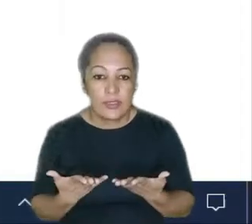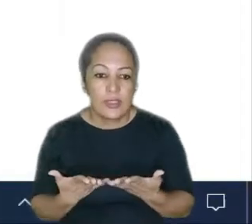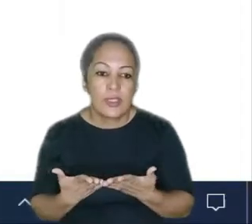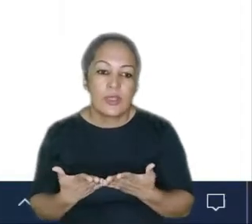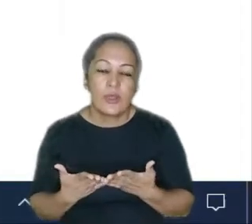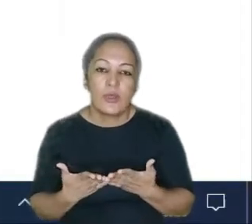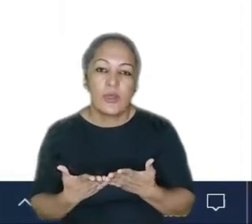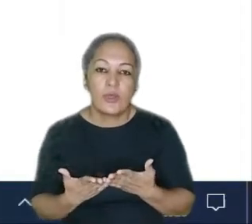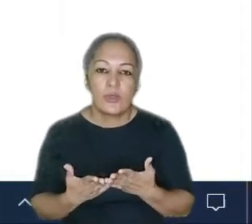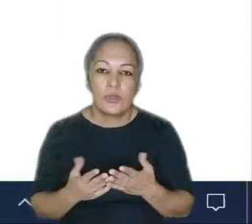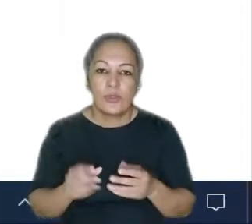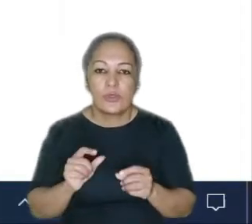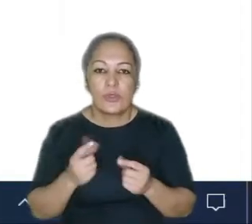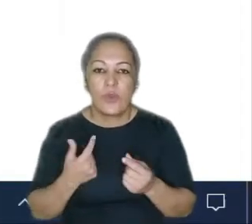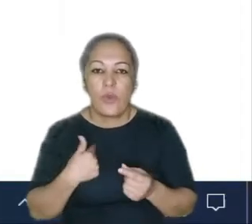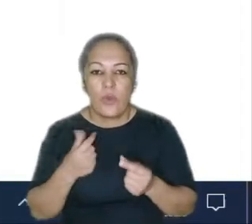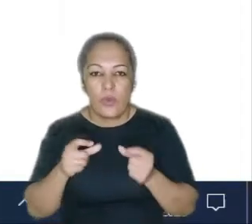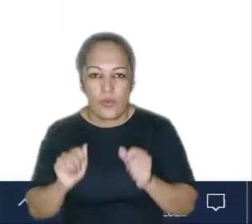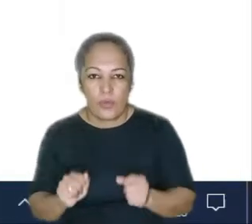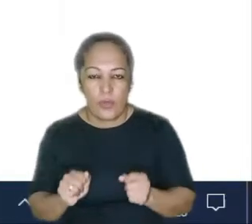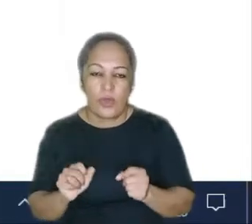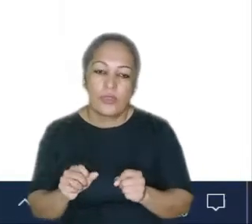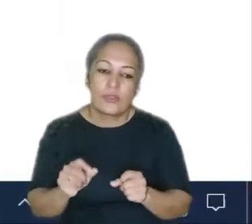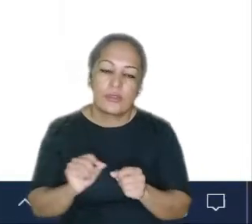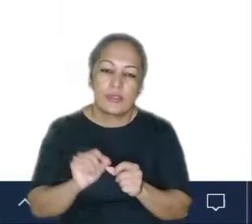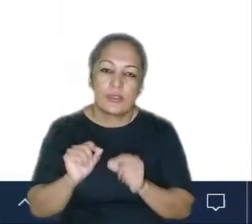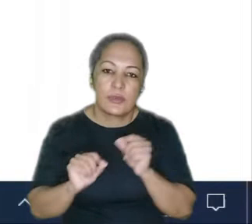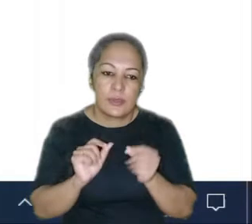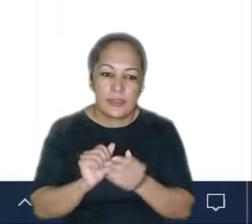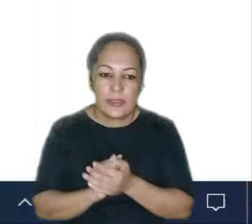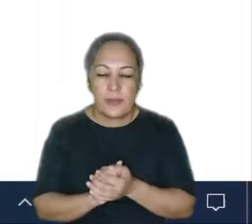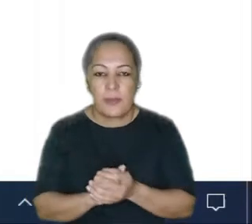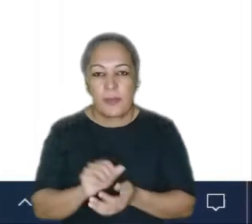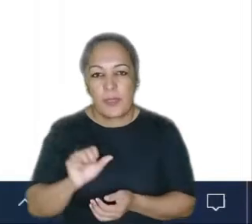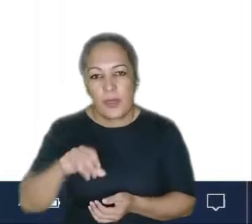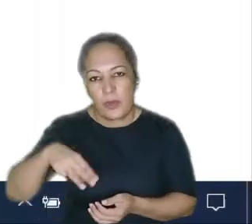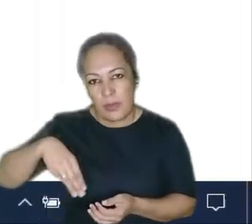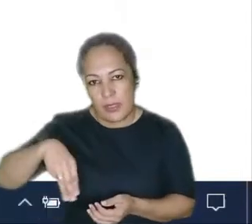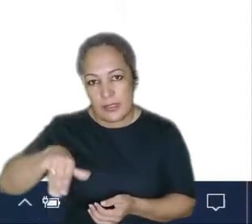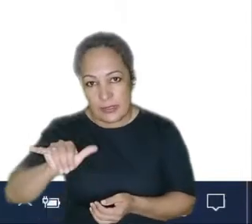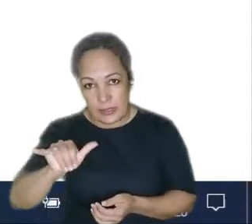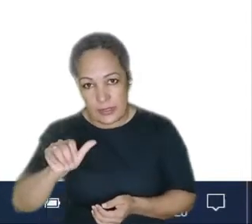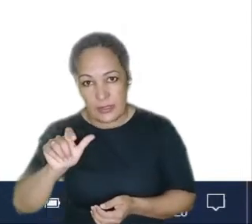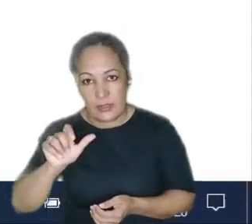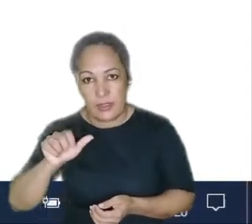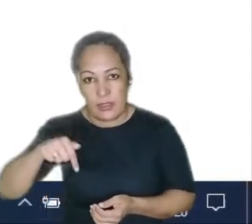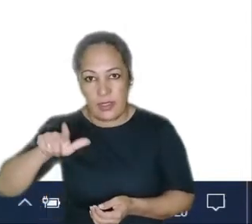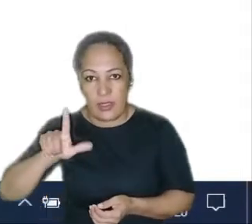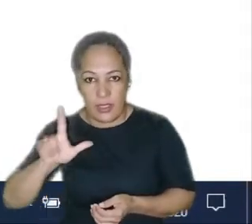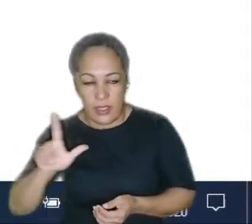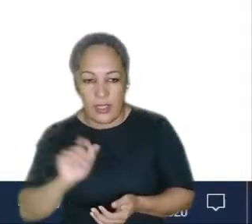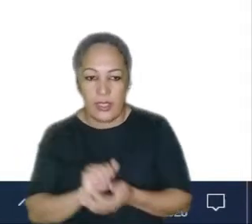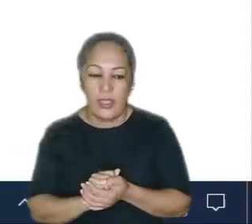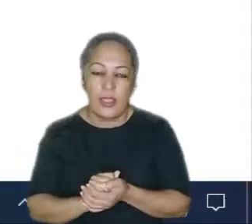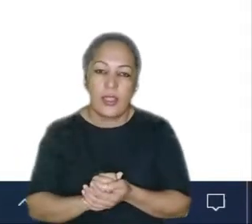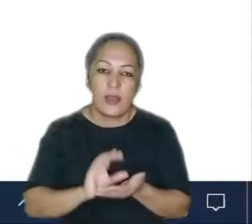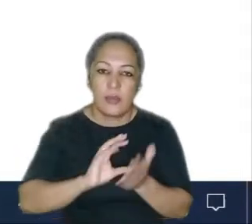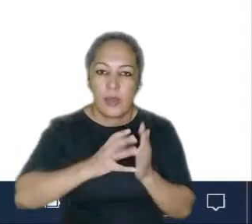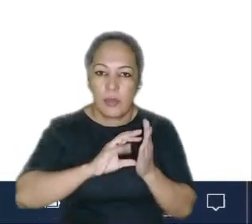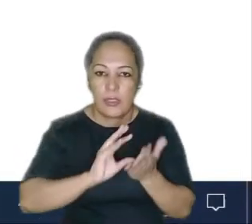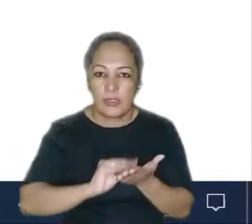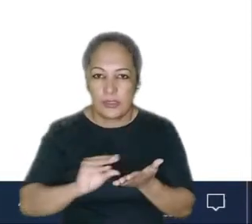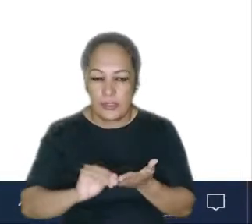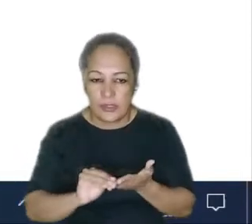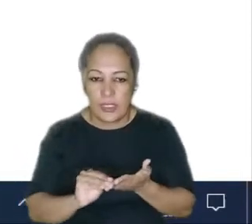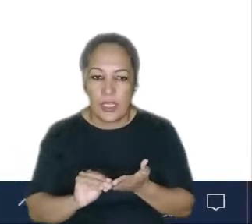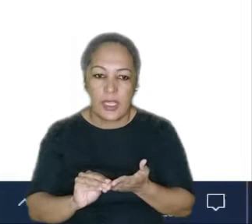eu vou executar os comandos SQL para criar o banco, para manipular o banco, tudo vai ser aqui nesse golfinho, nessa partinha, nessa